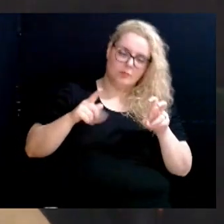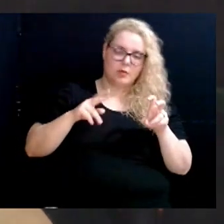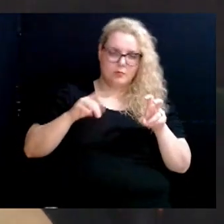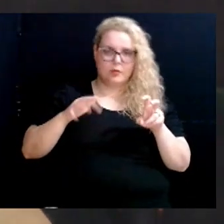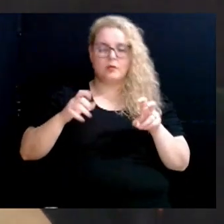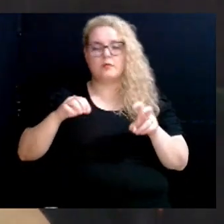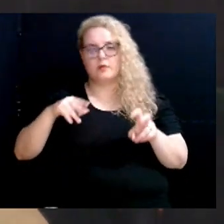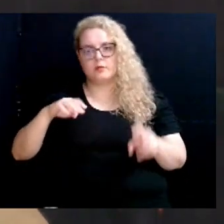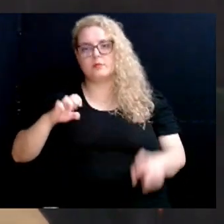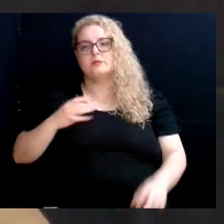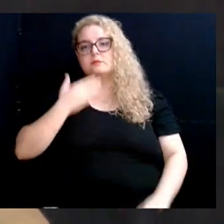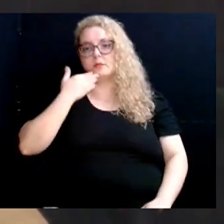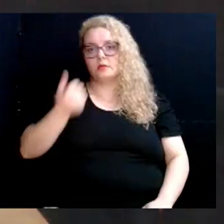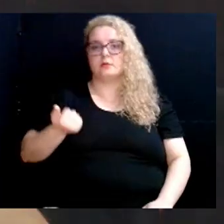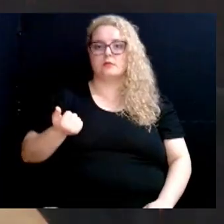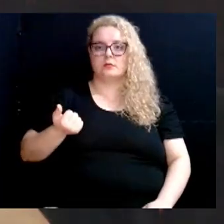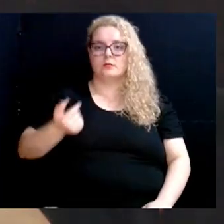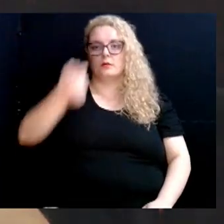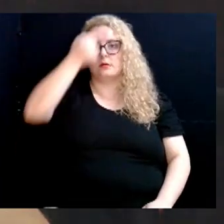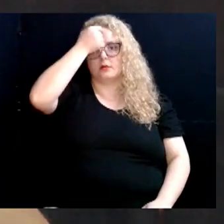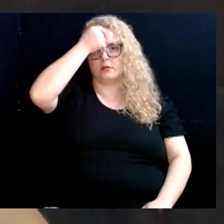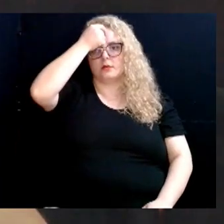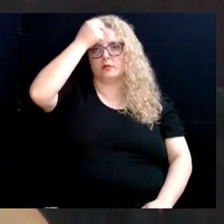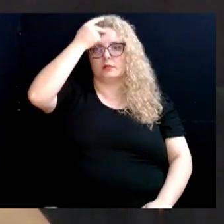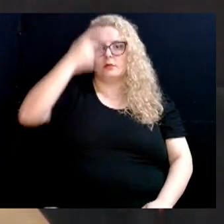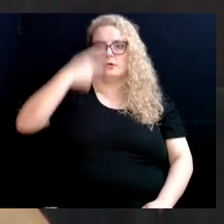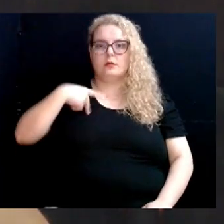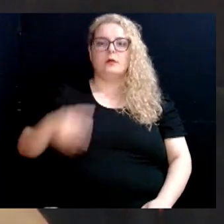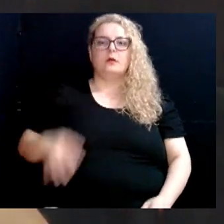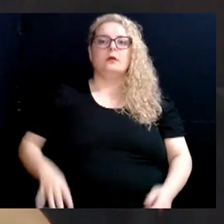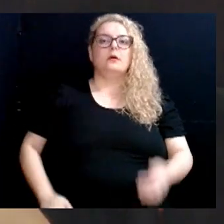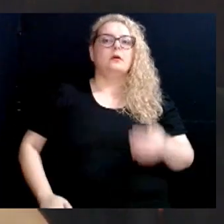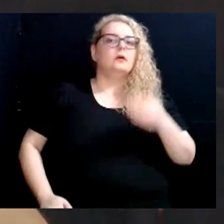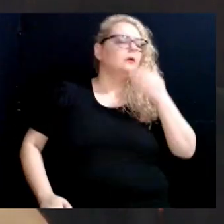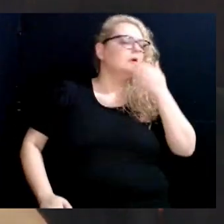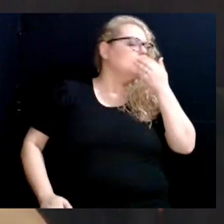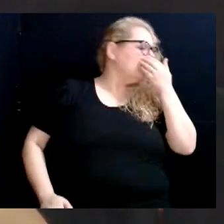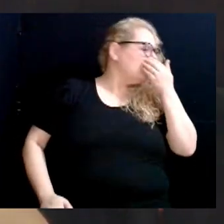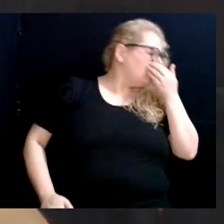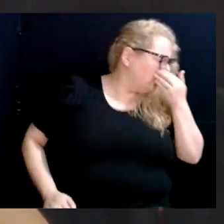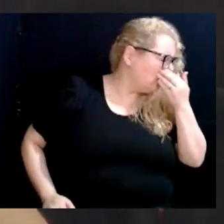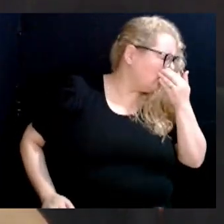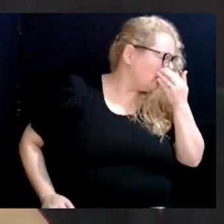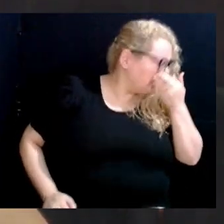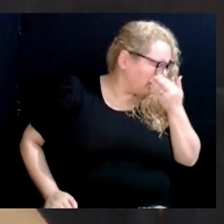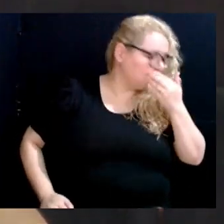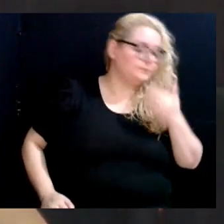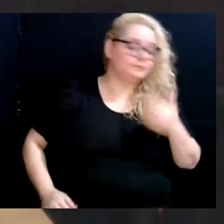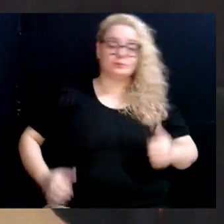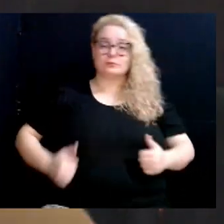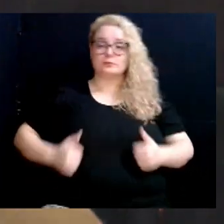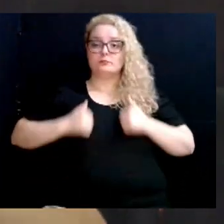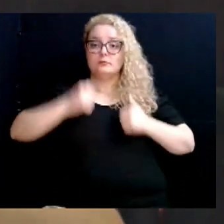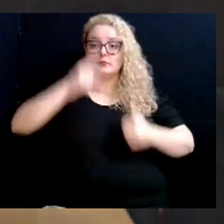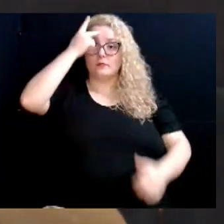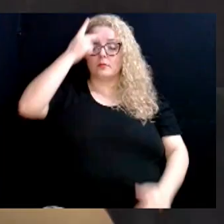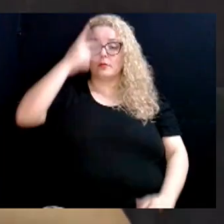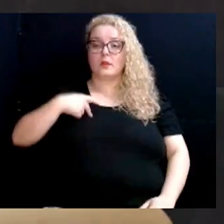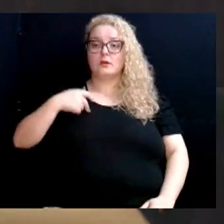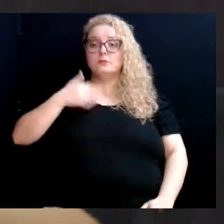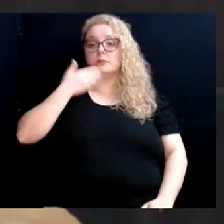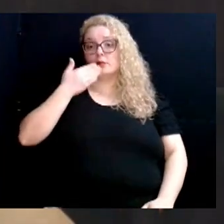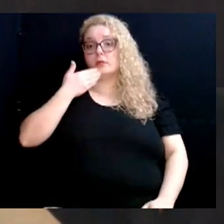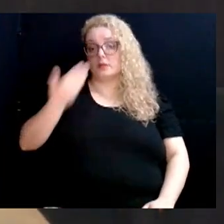melhor da sua consciência, da sua autoestima de quem é você. E aí isso vai ser muito mais fácil para